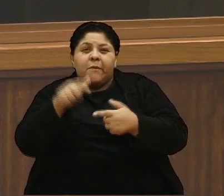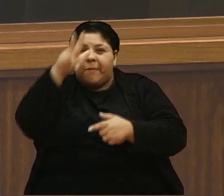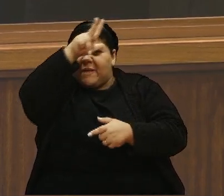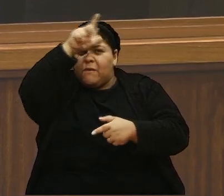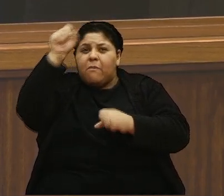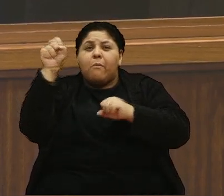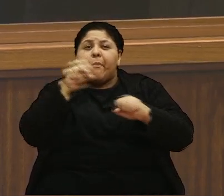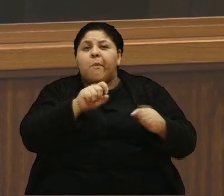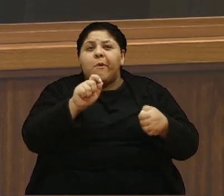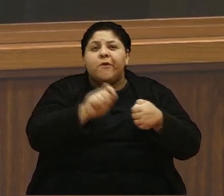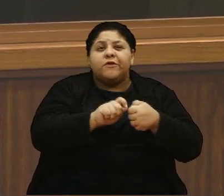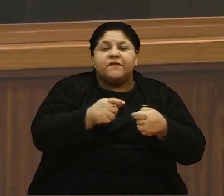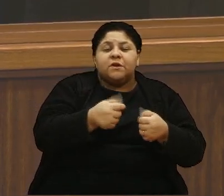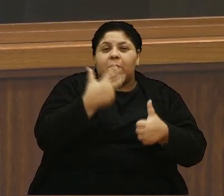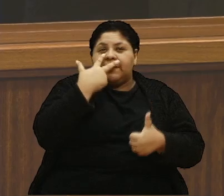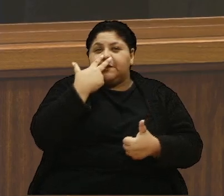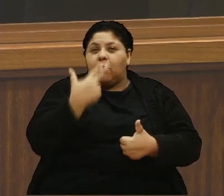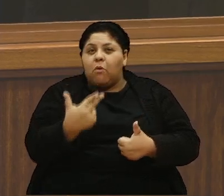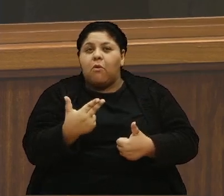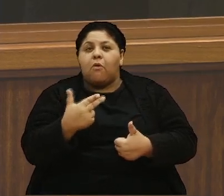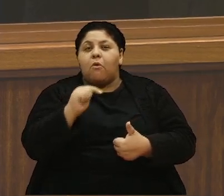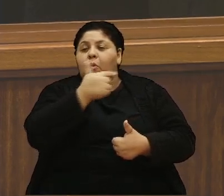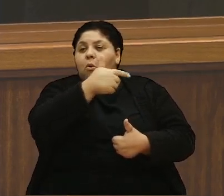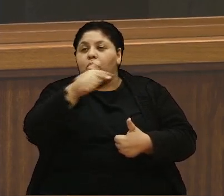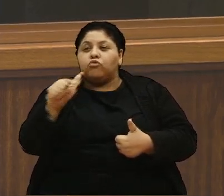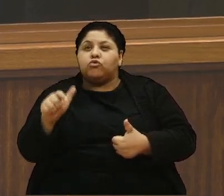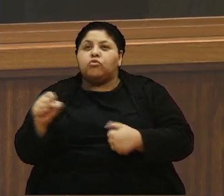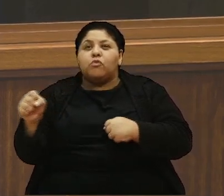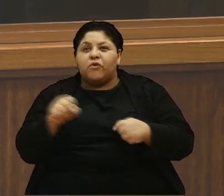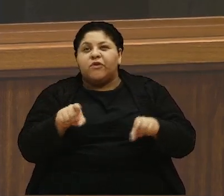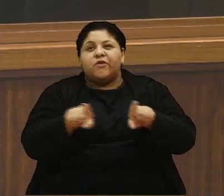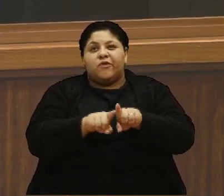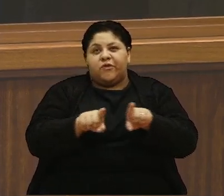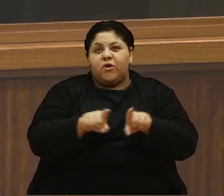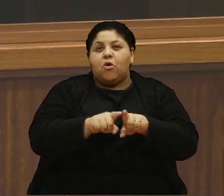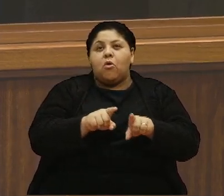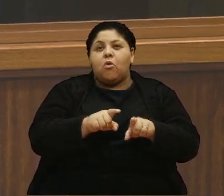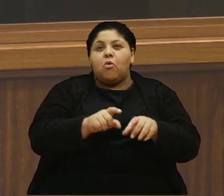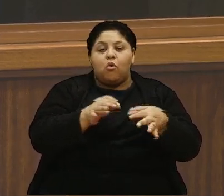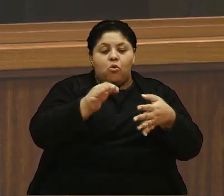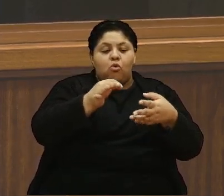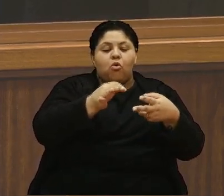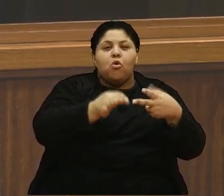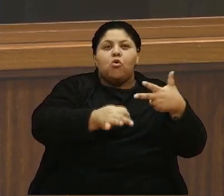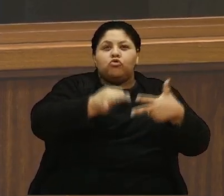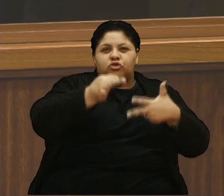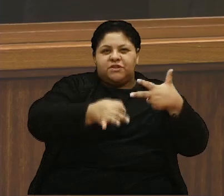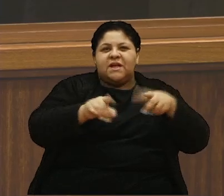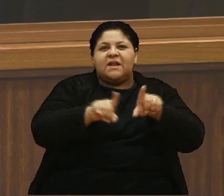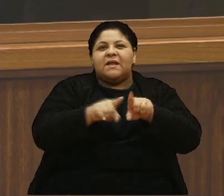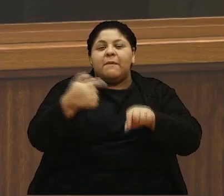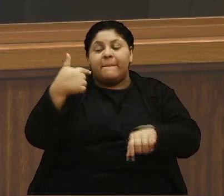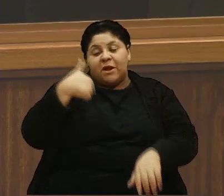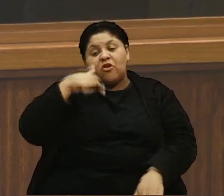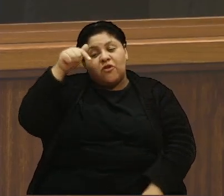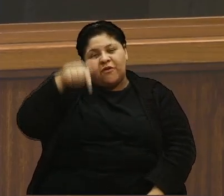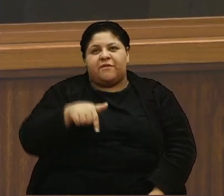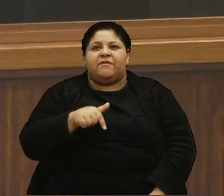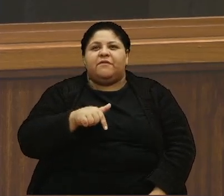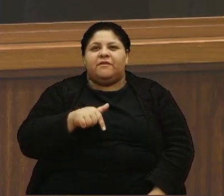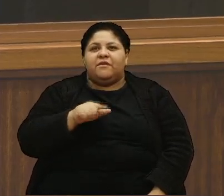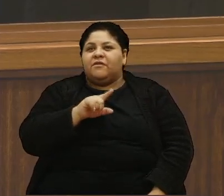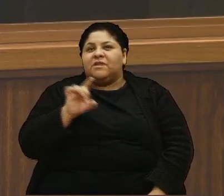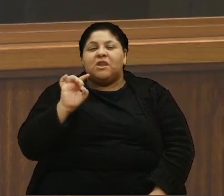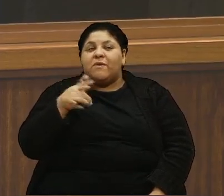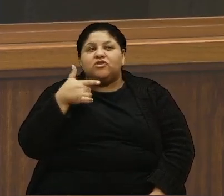pode fazer algo semelhante, os outros poderes, né, o próprio Poder Judiciário. Então, isso aqui, para nós, é mais do